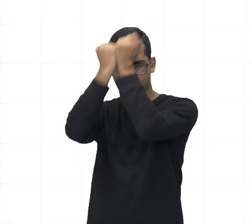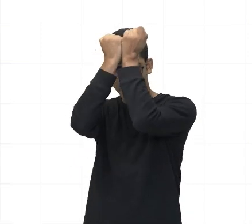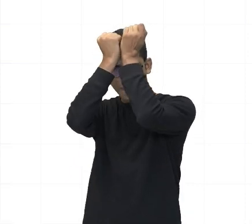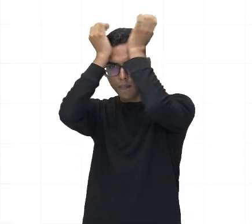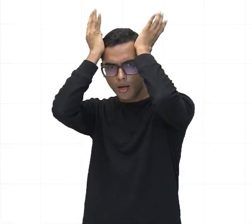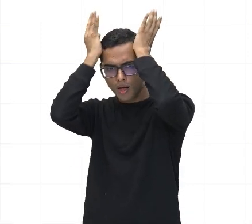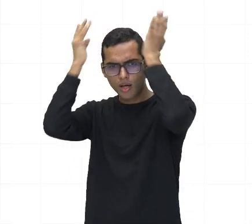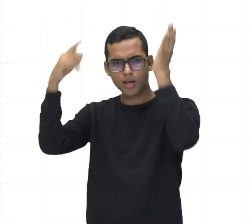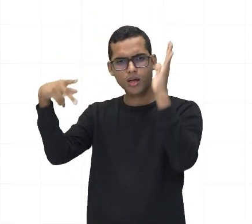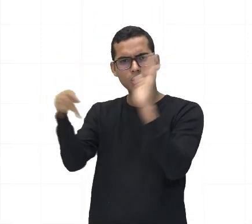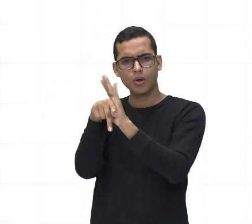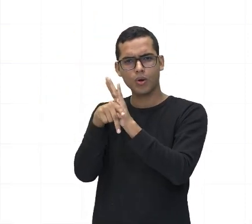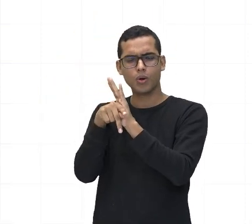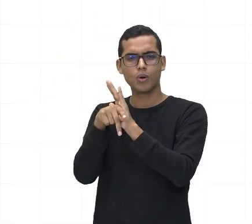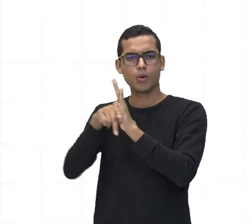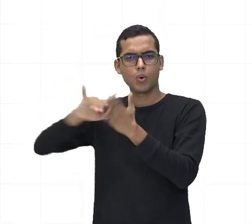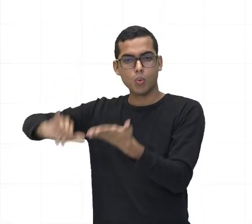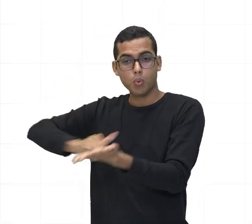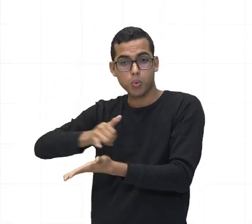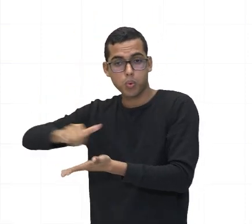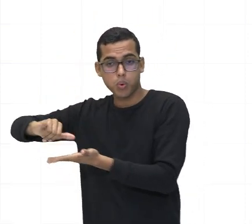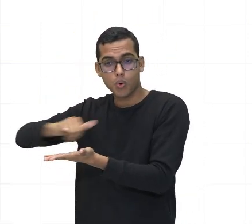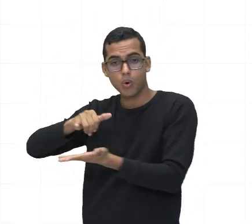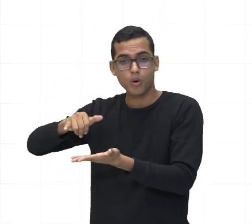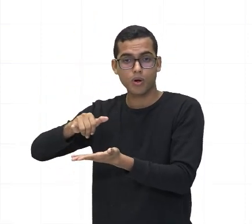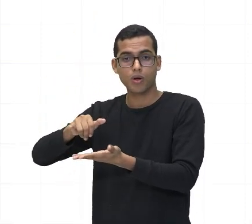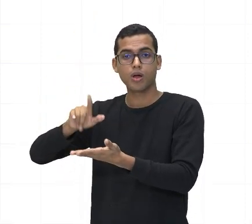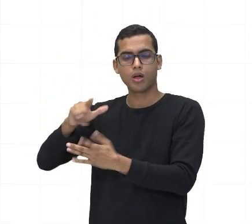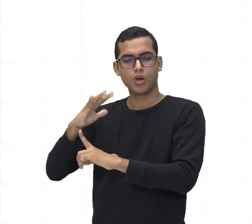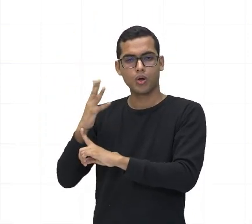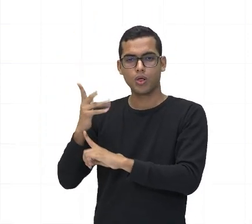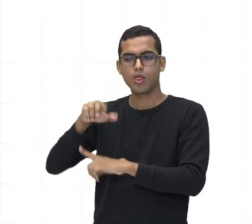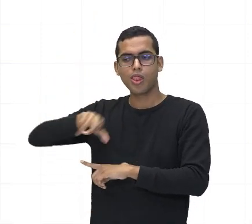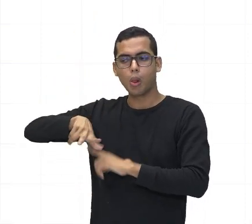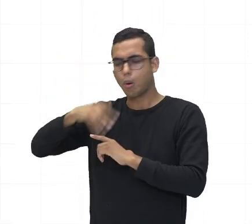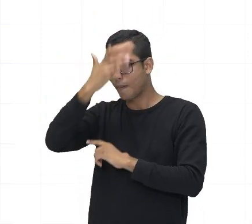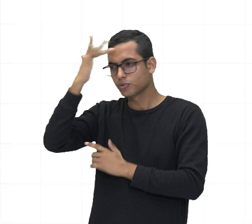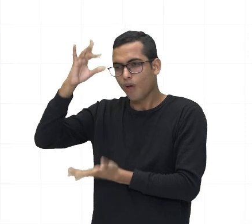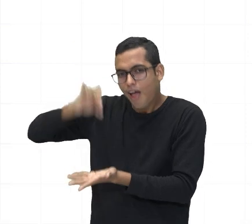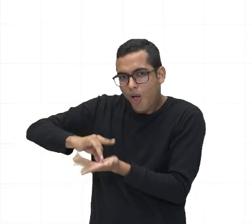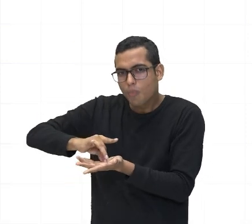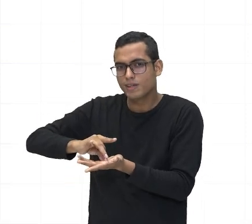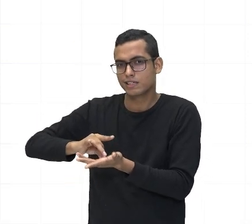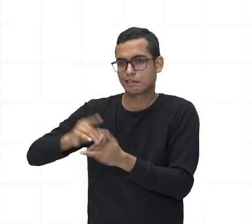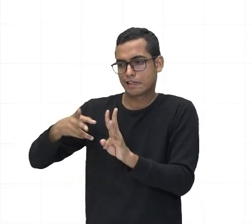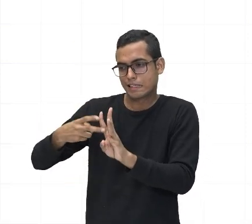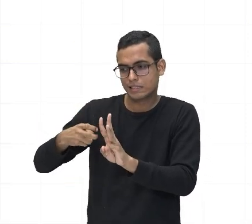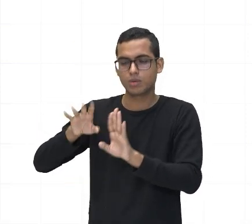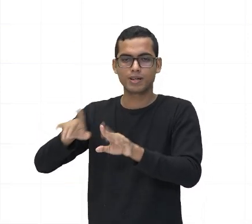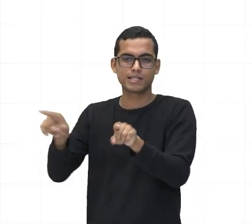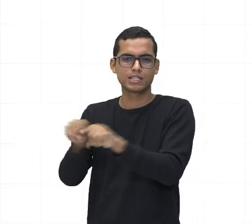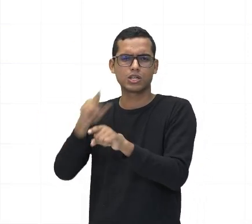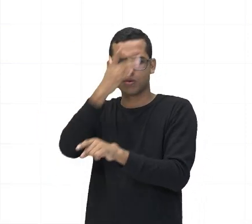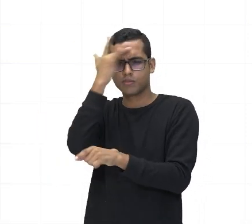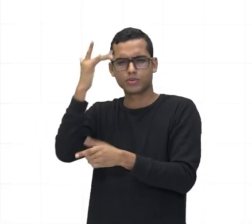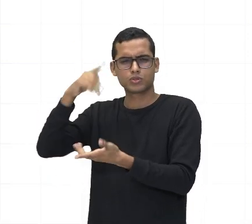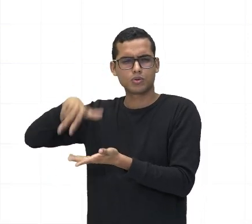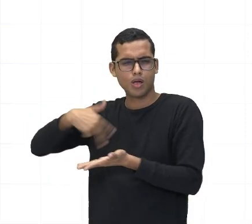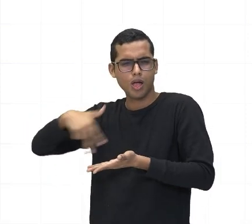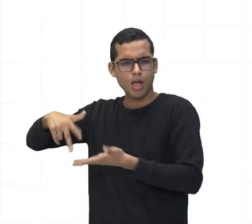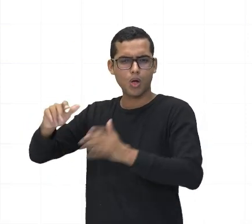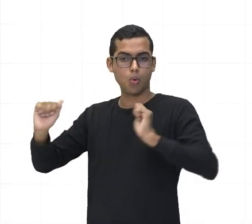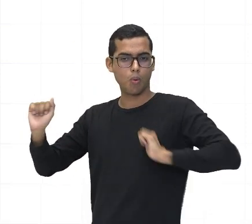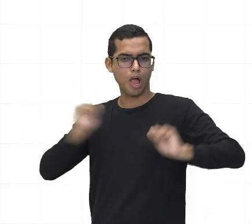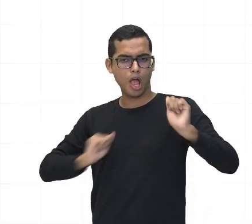na verdade não é um sacerdote, ele é um artista fazendo uma performance, um dançarino, um ator,